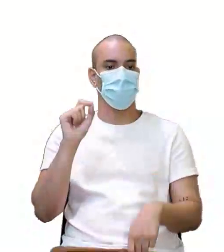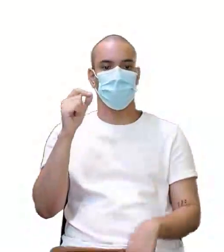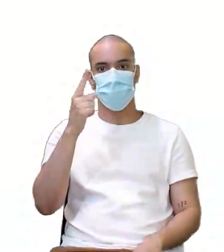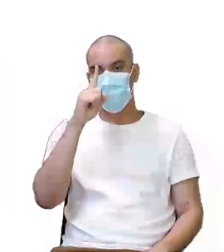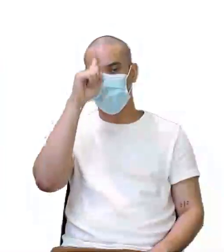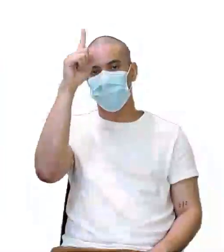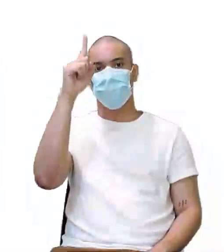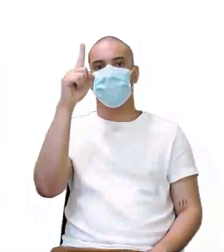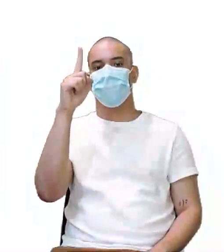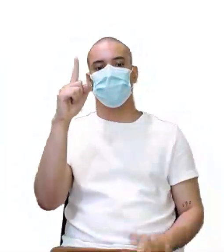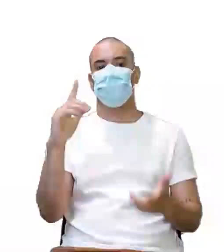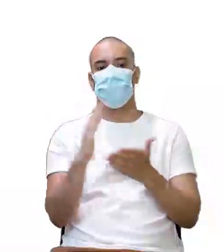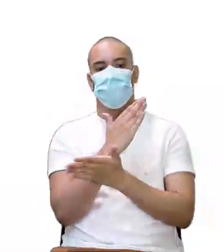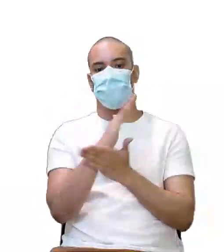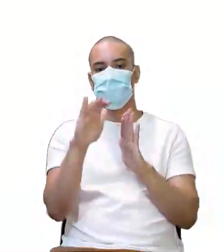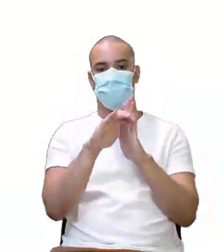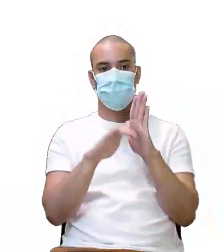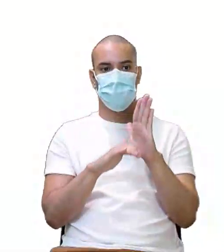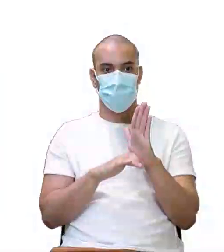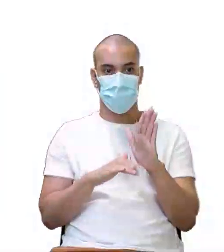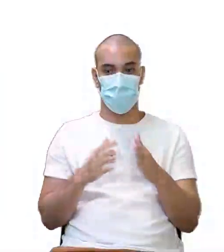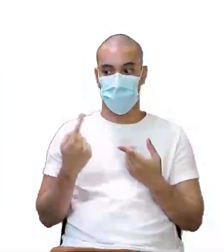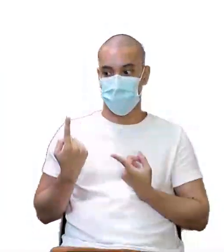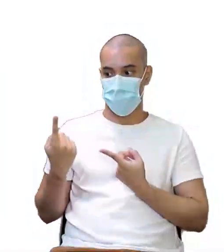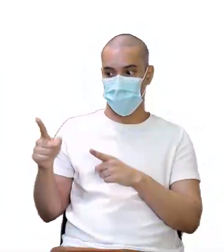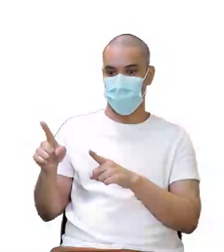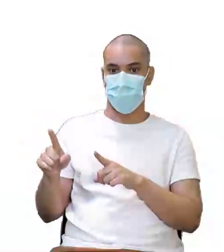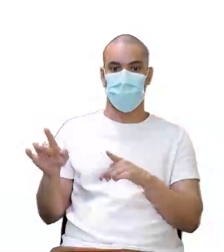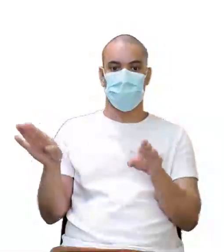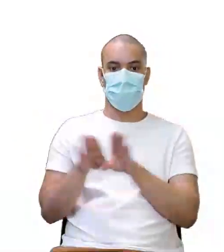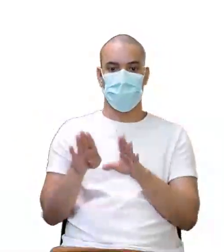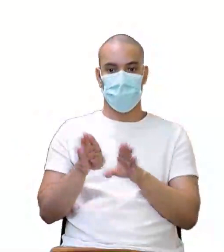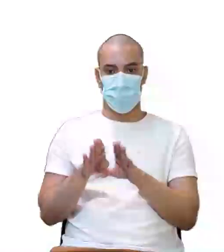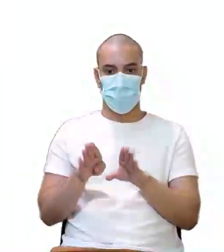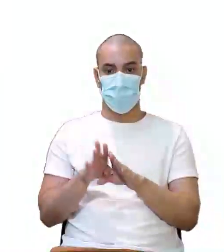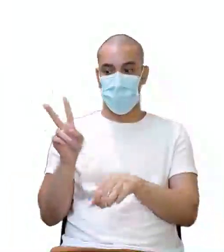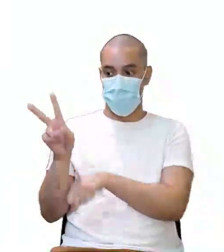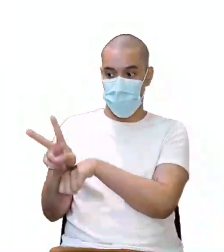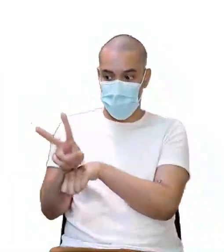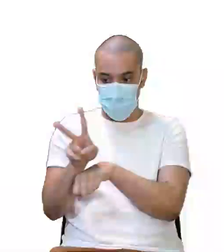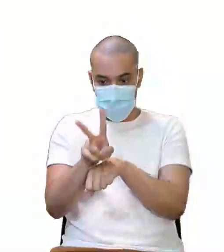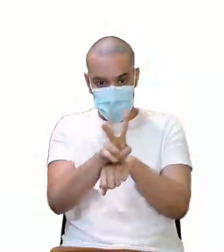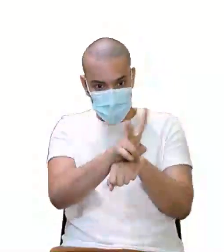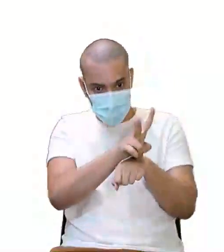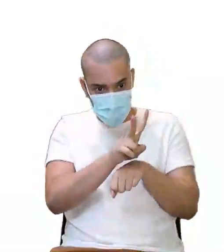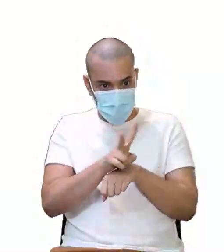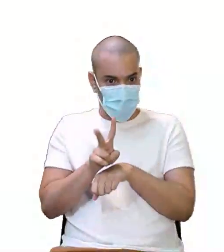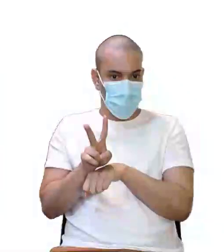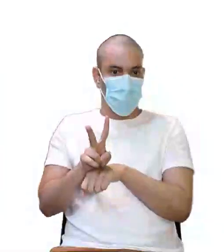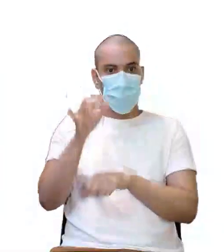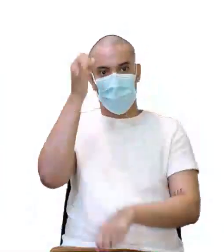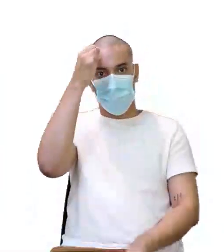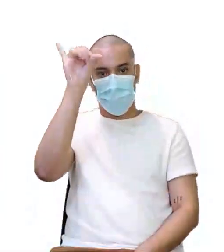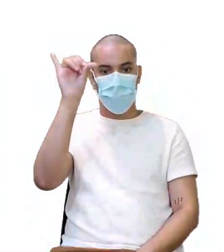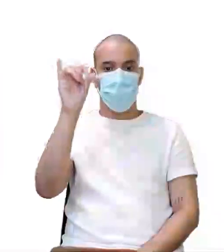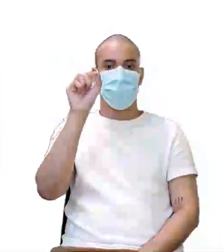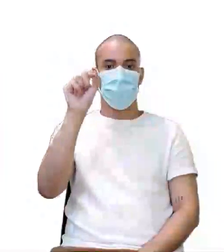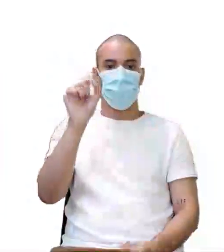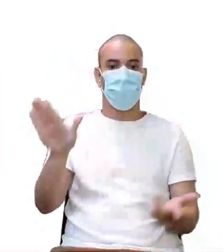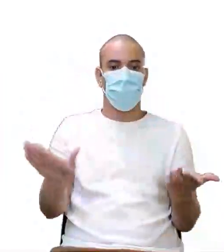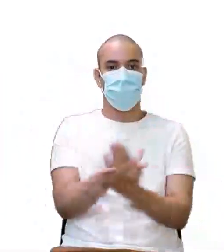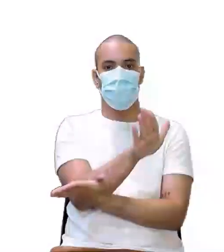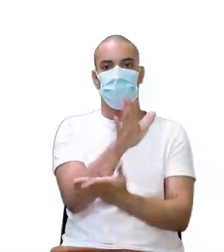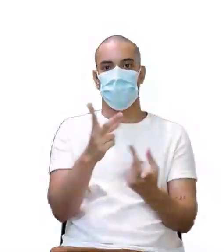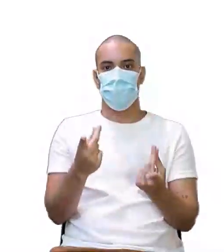de criar medidas de prevenção de espécies e prever os impactos negativos de uma determinada